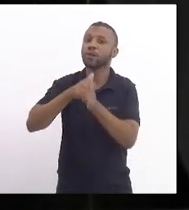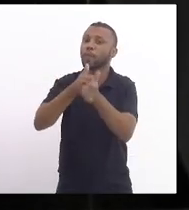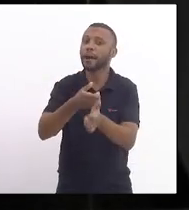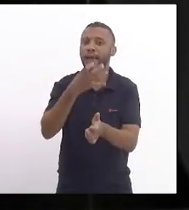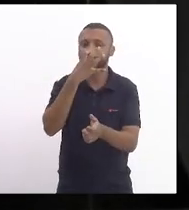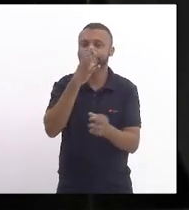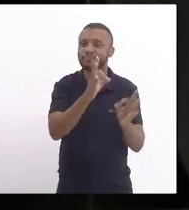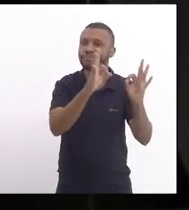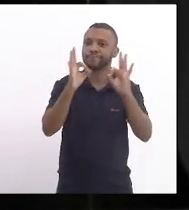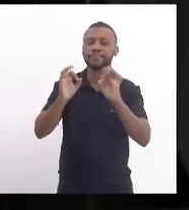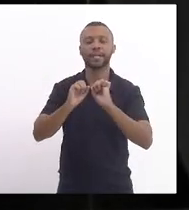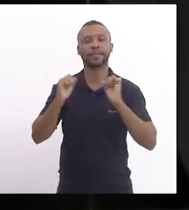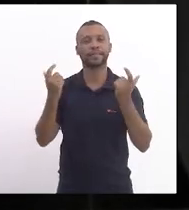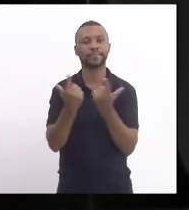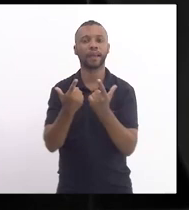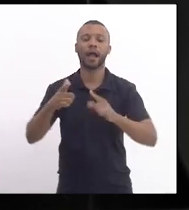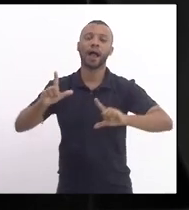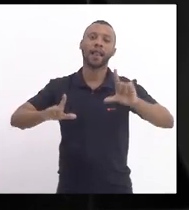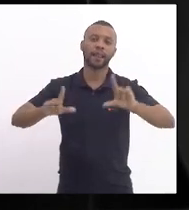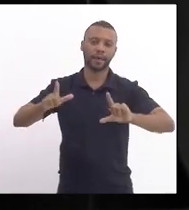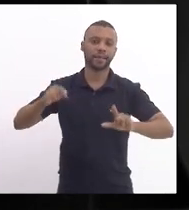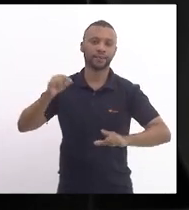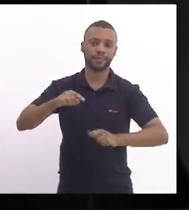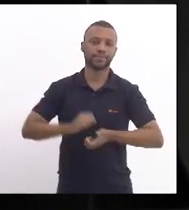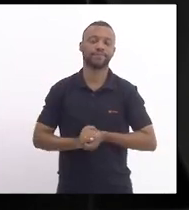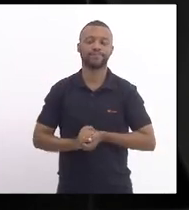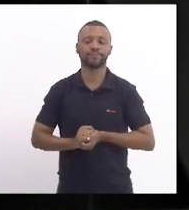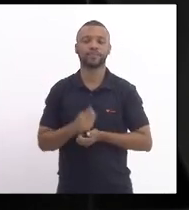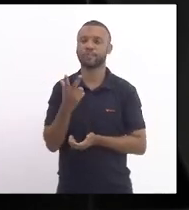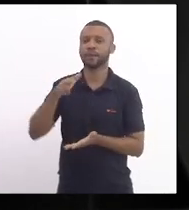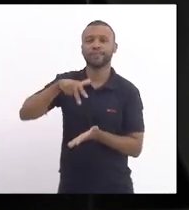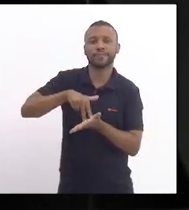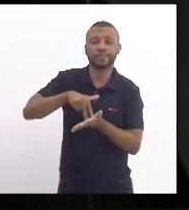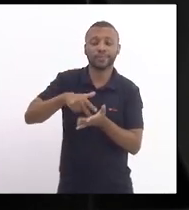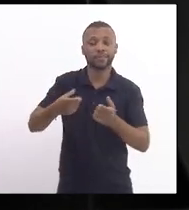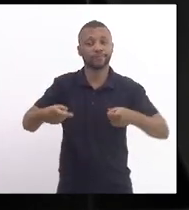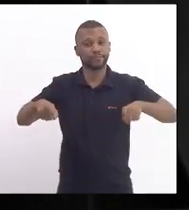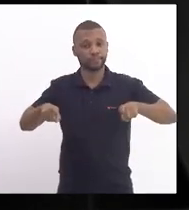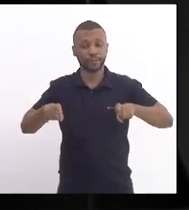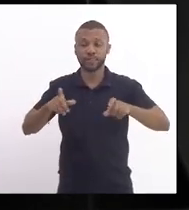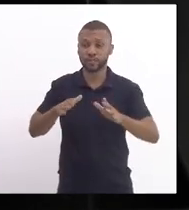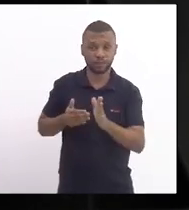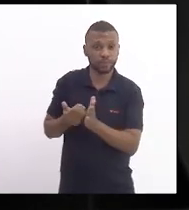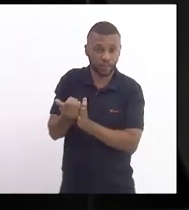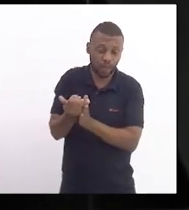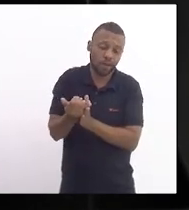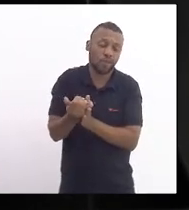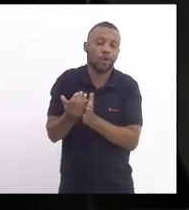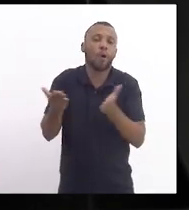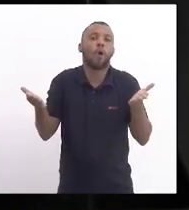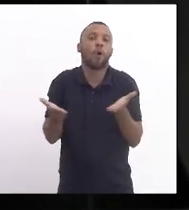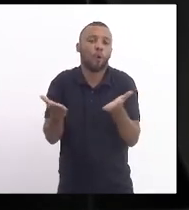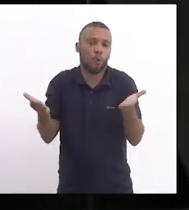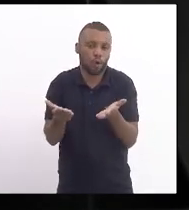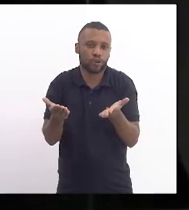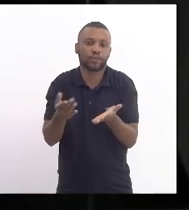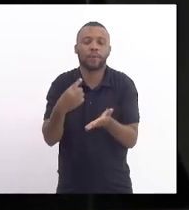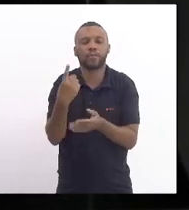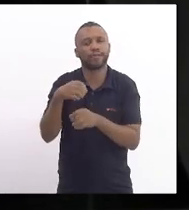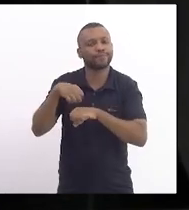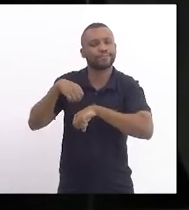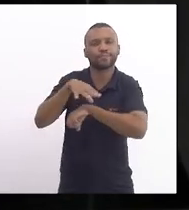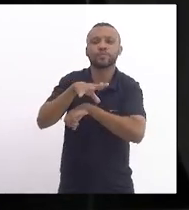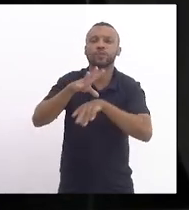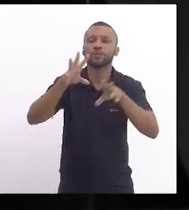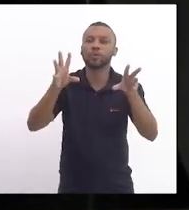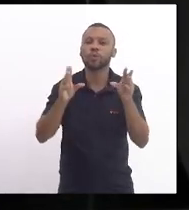a minha vinda o expediente Inicial na data de hoje é para fazer ainda que de uma forma muito